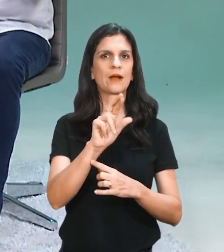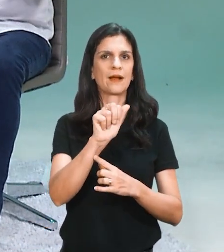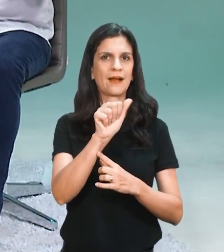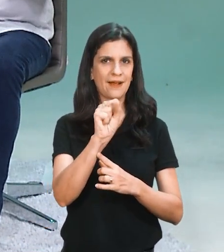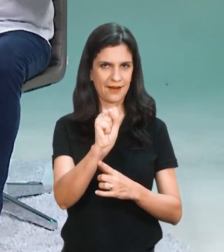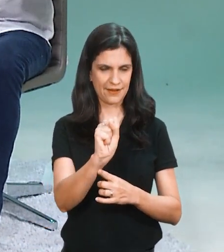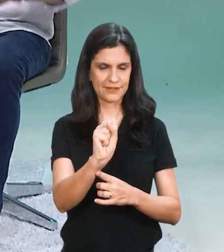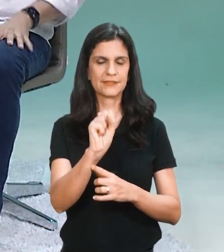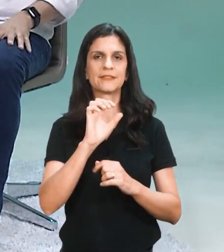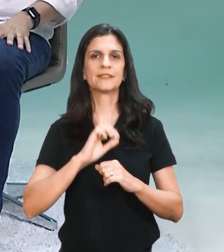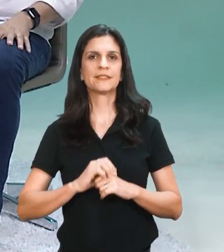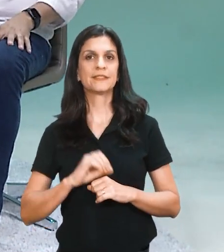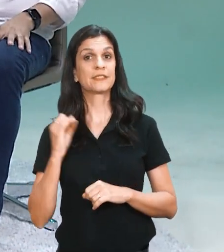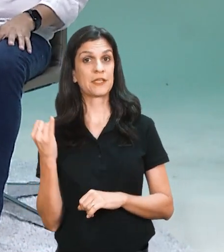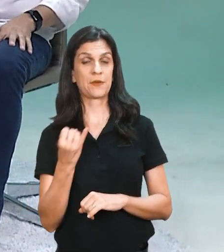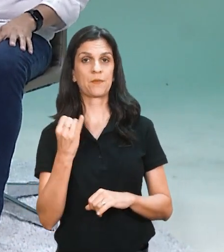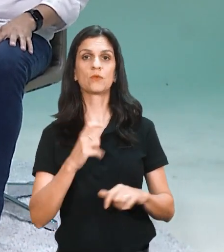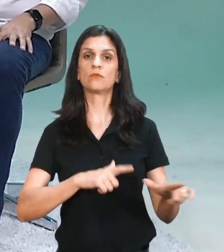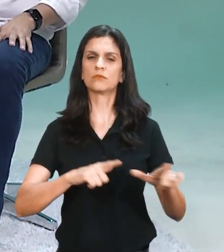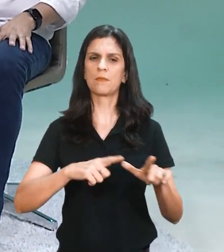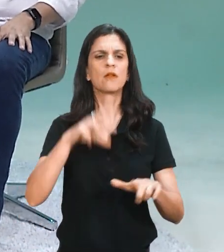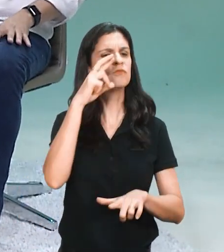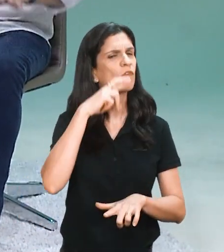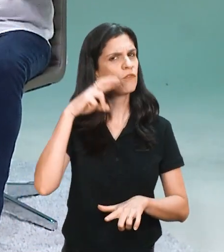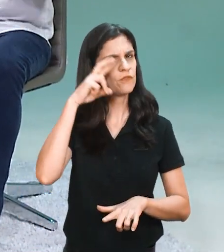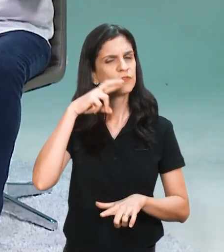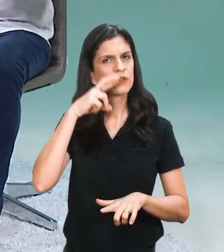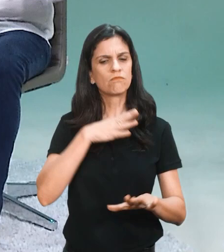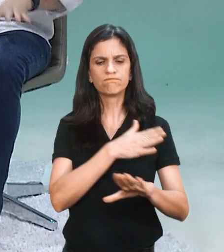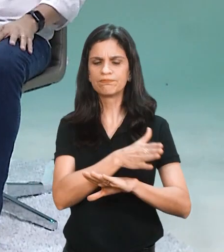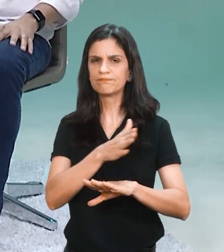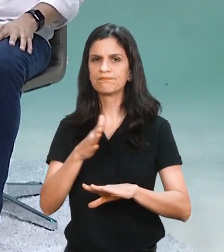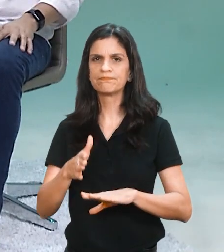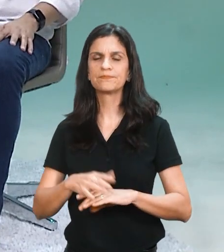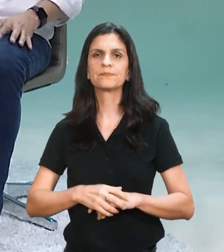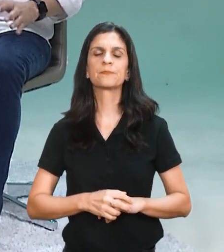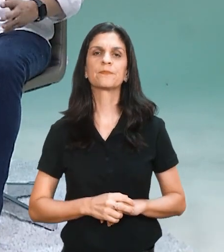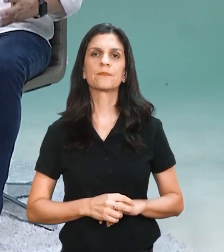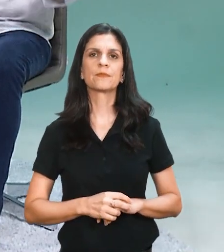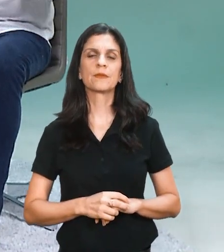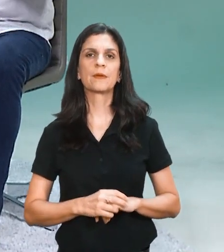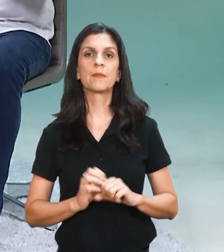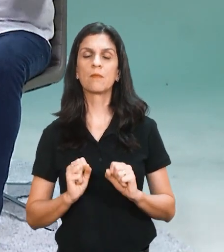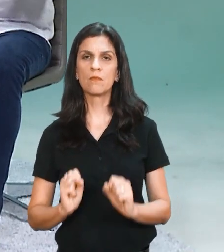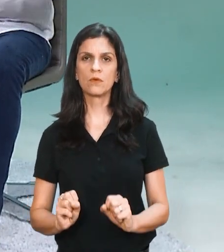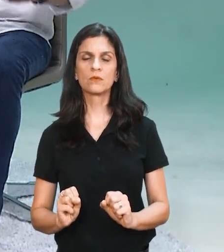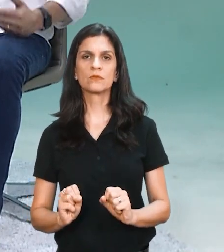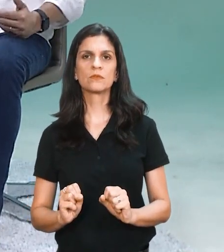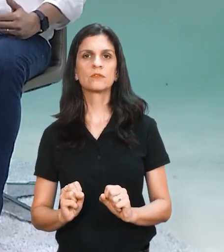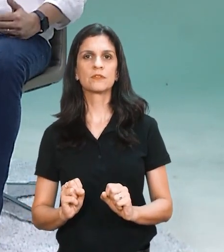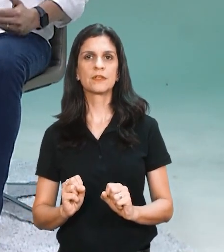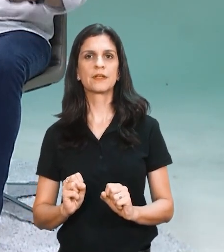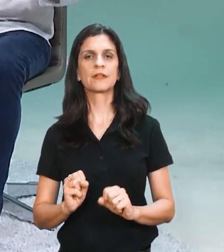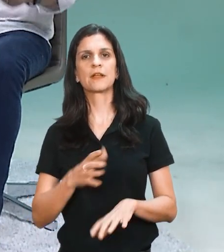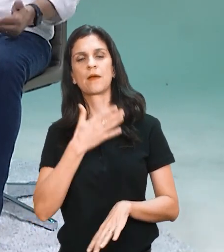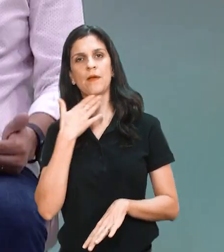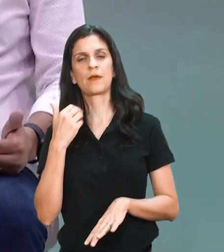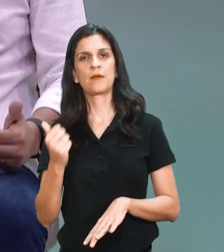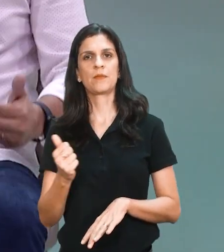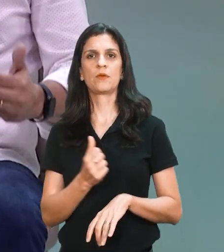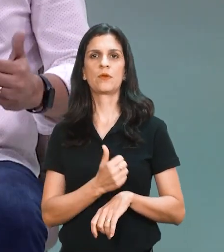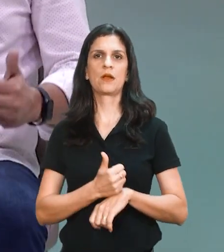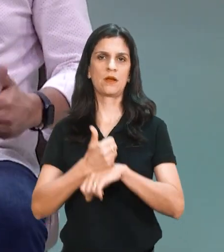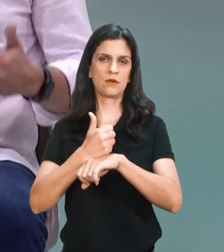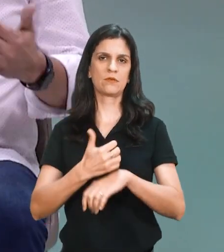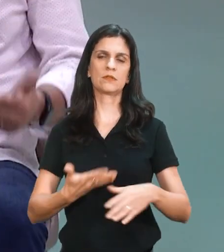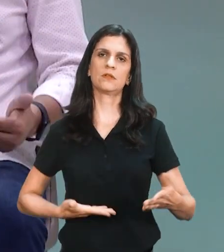a população sofre muito e que a gente vai começar a fazer um trabalho de fiscalização nos CRAS, para que também a gente possa tentar melhorar.